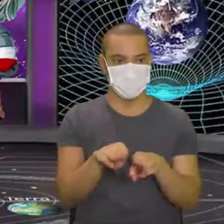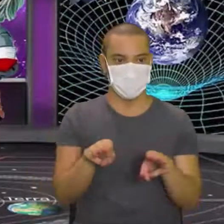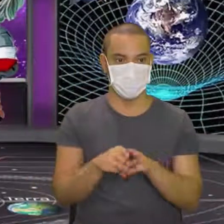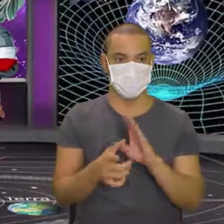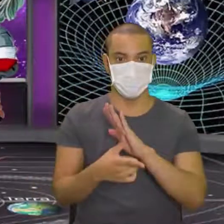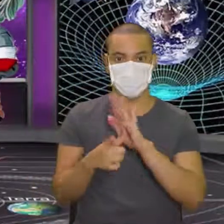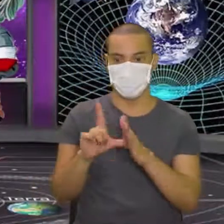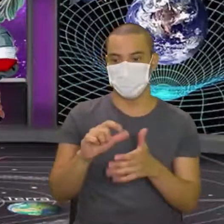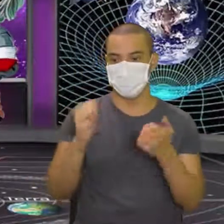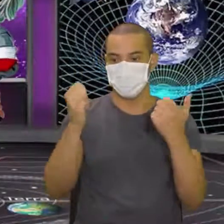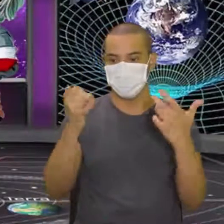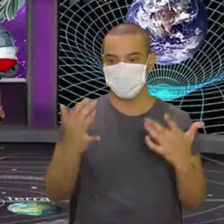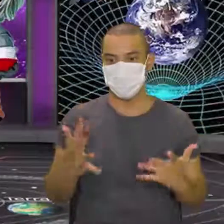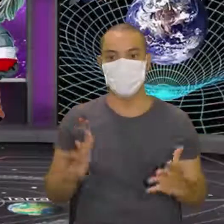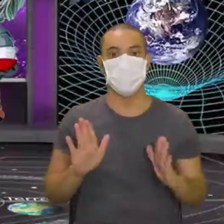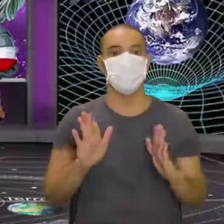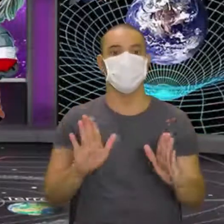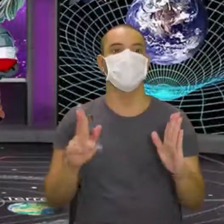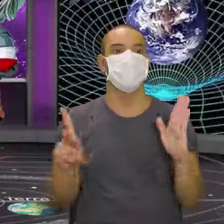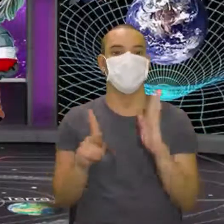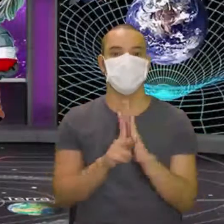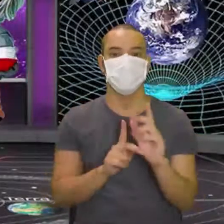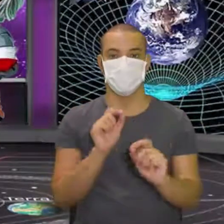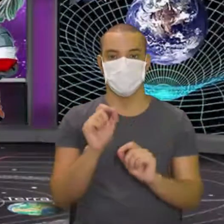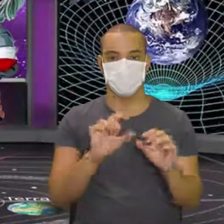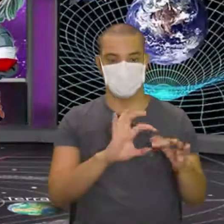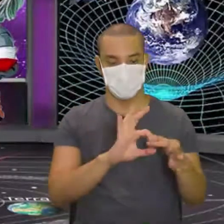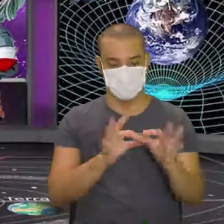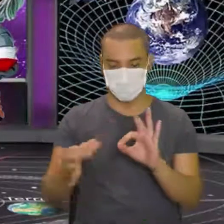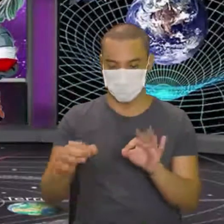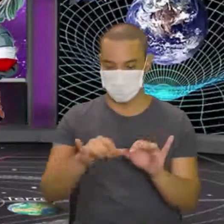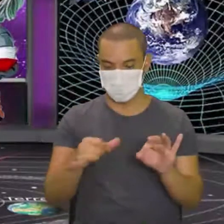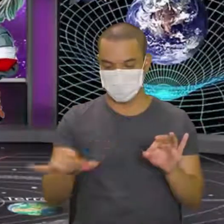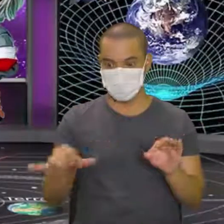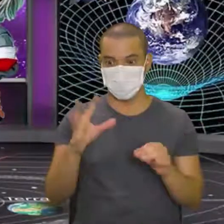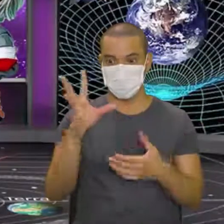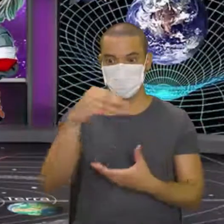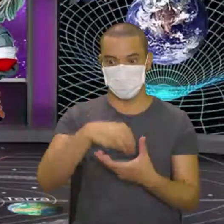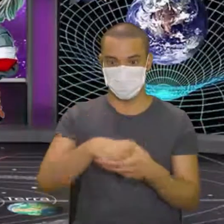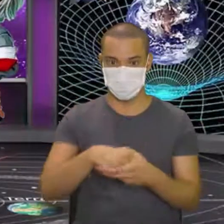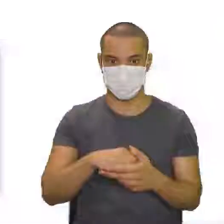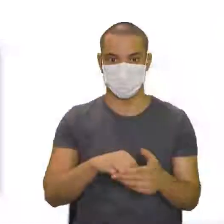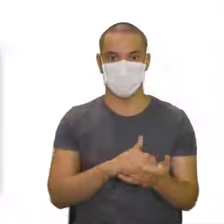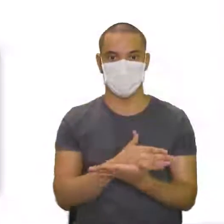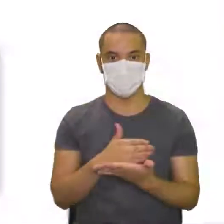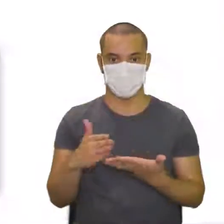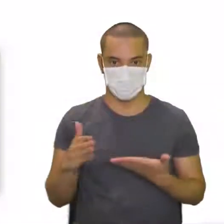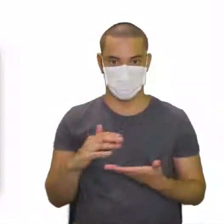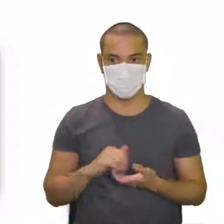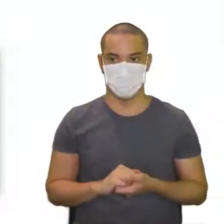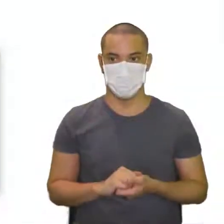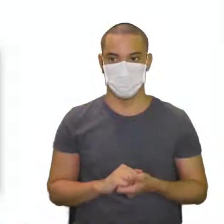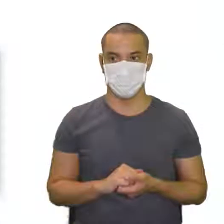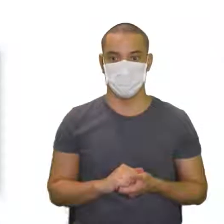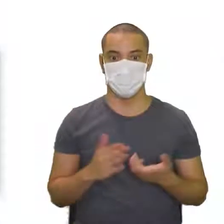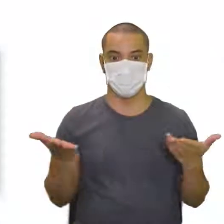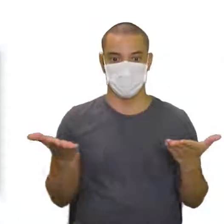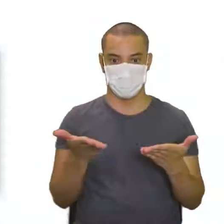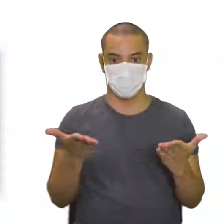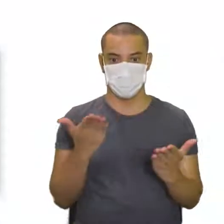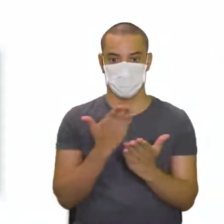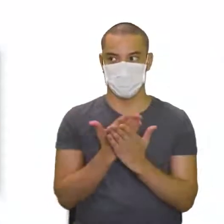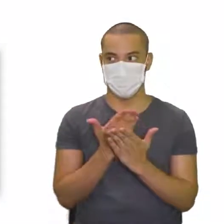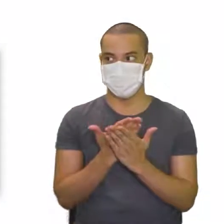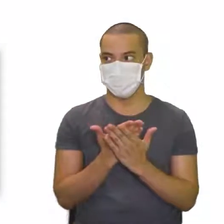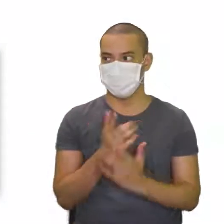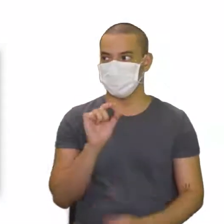falei, mas só que devido à passagem de corrente elétrica. Então, vamos começar. Olha só. Agora nós vamos estudar ali,